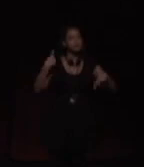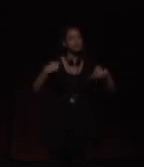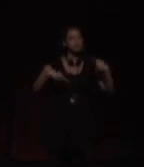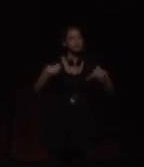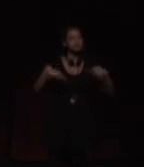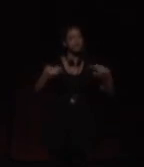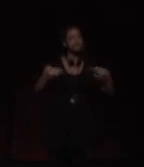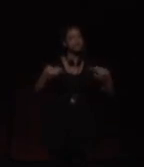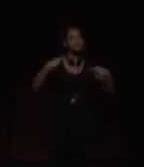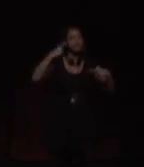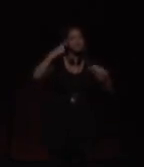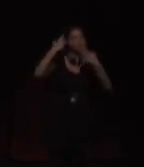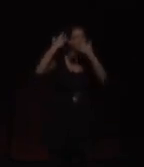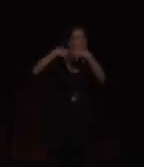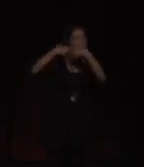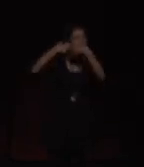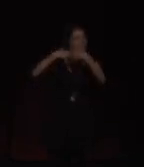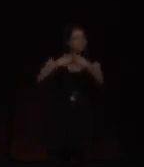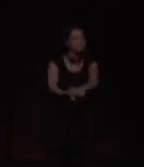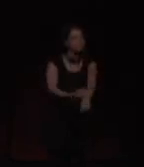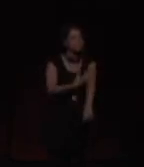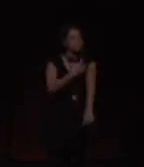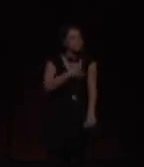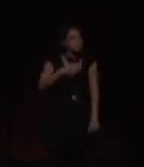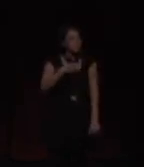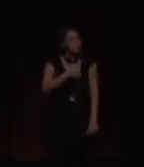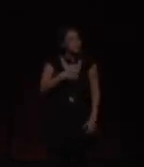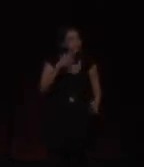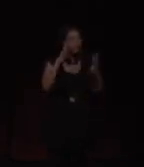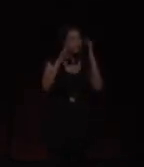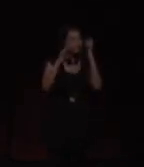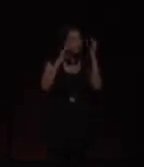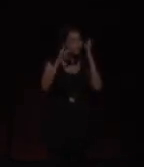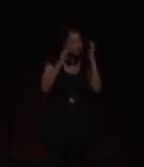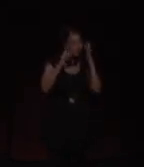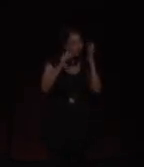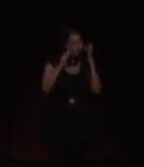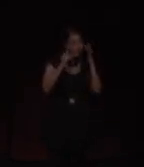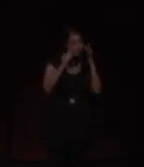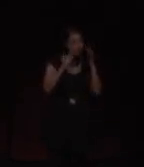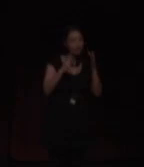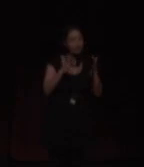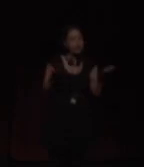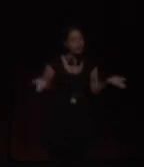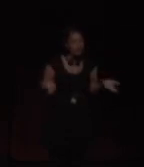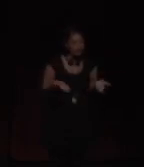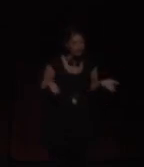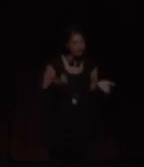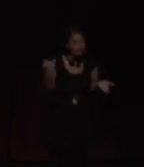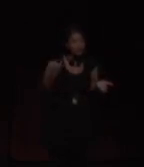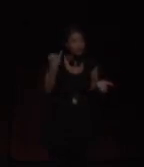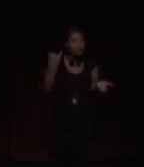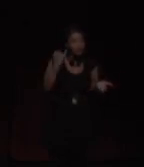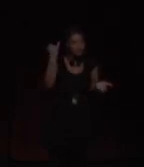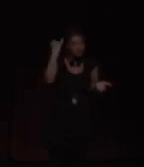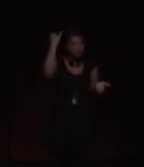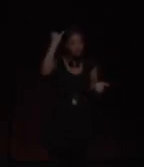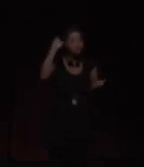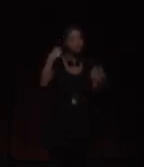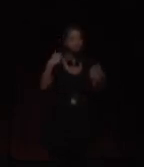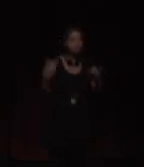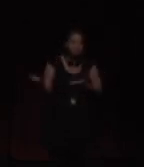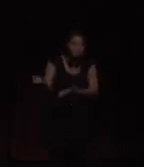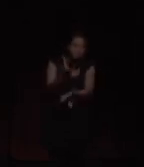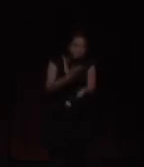momentos emocionantes que nos fizeram pensar nesse cimento, nesse caldo tão necessário de ser criado